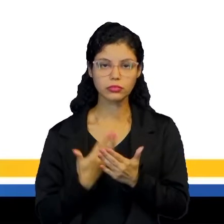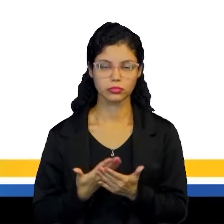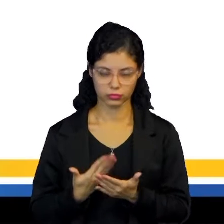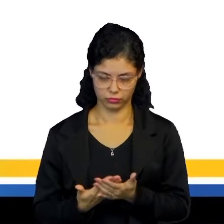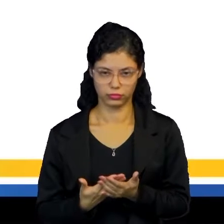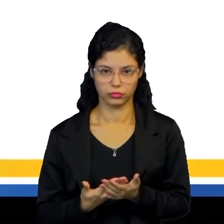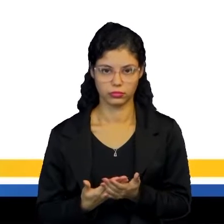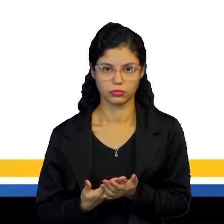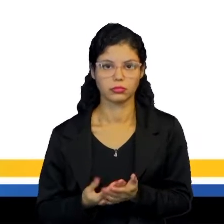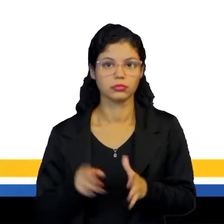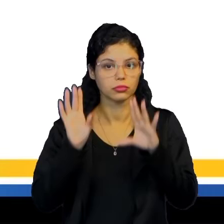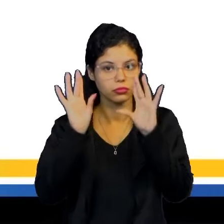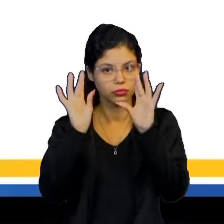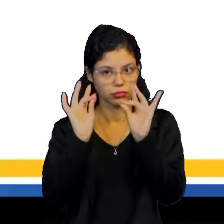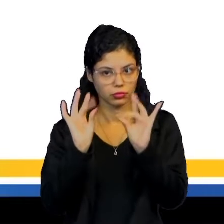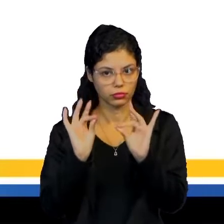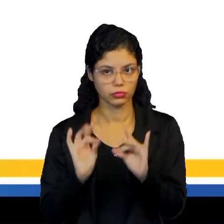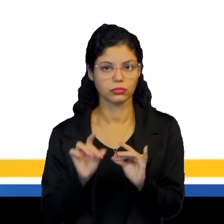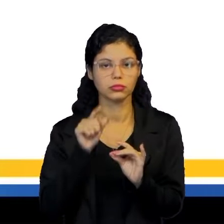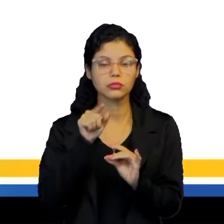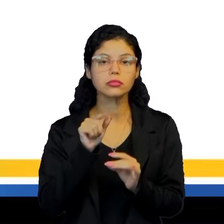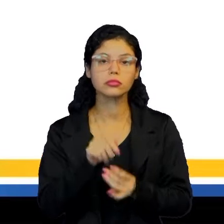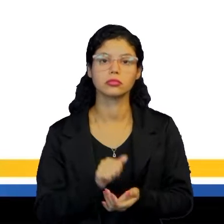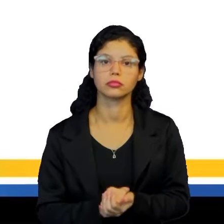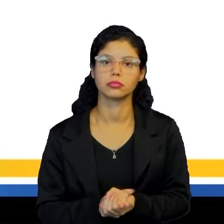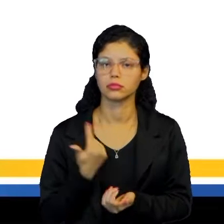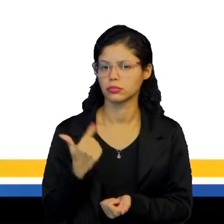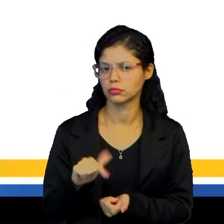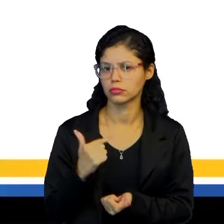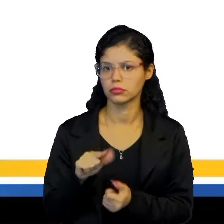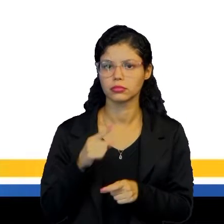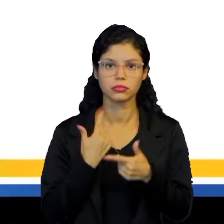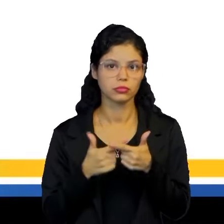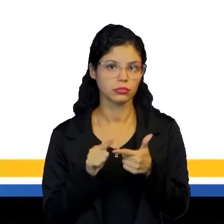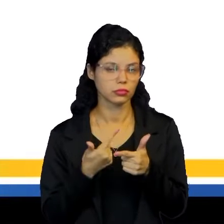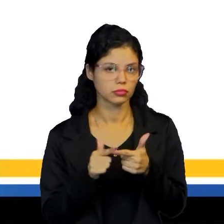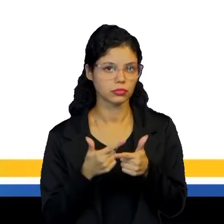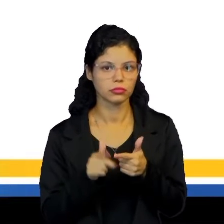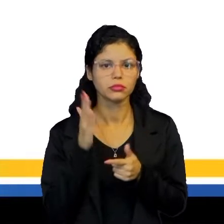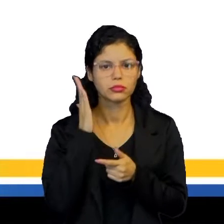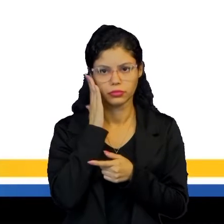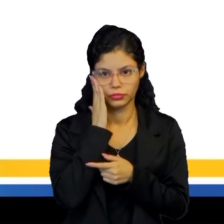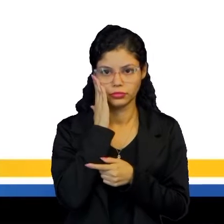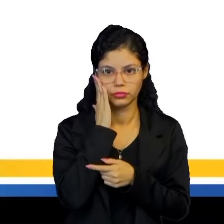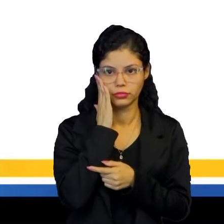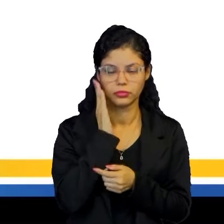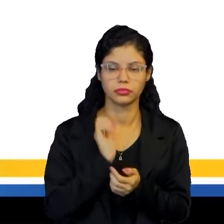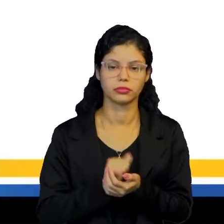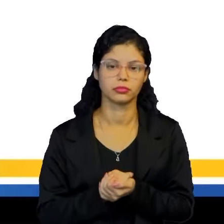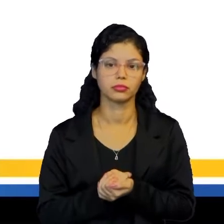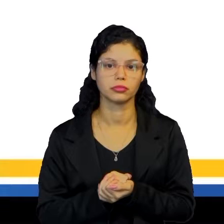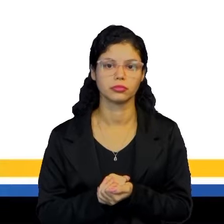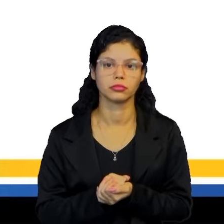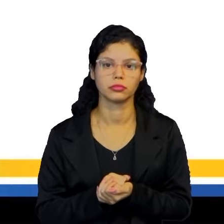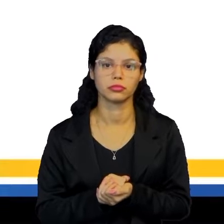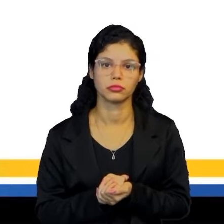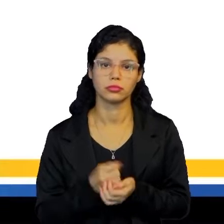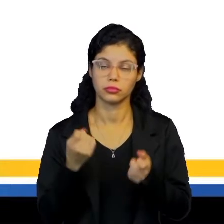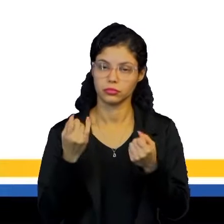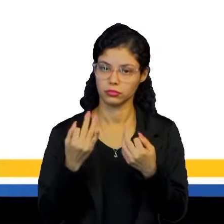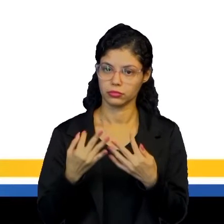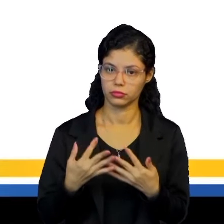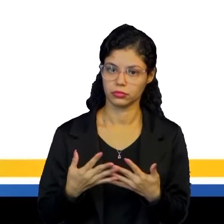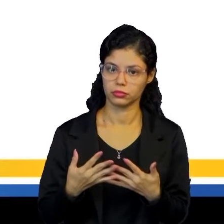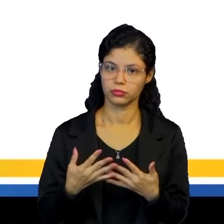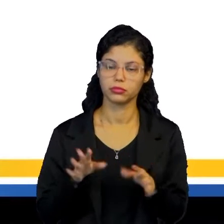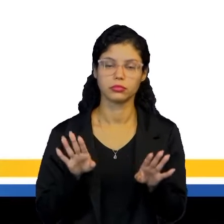aula, bem detalhada, para que vocês não tenham problema no entendimento, nem na